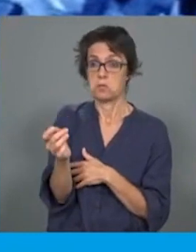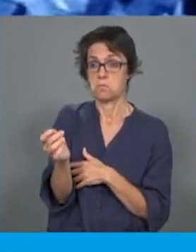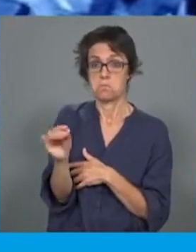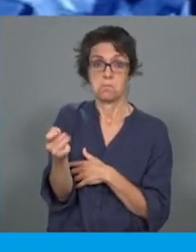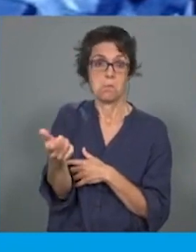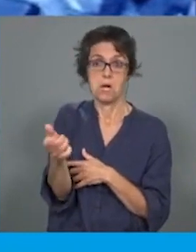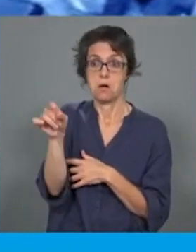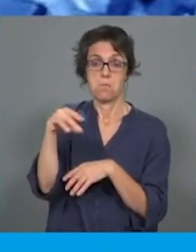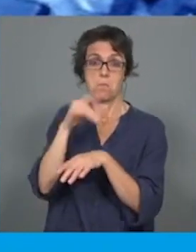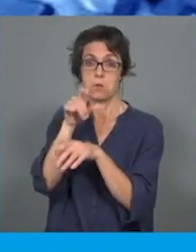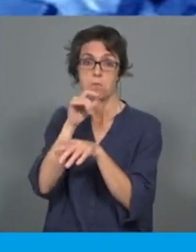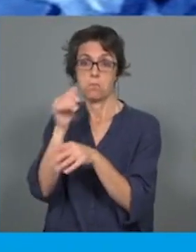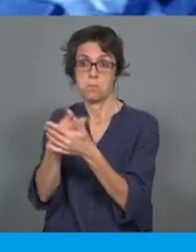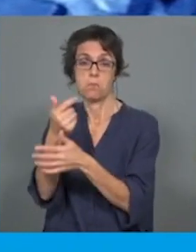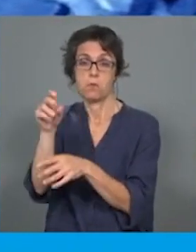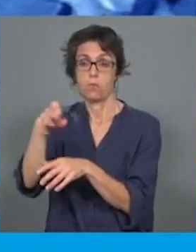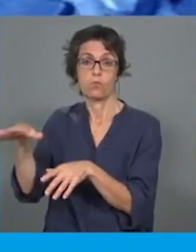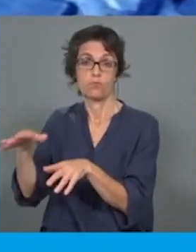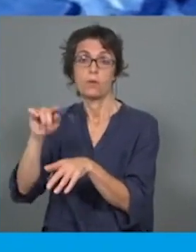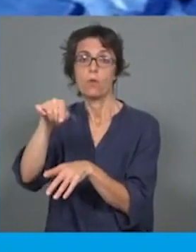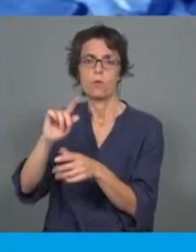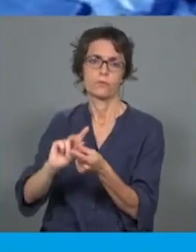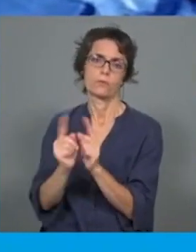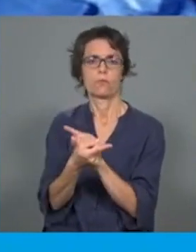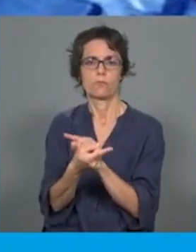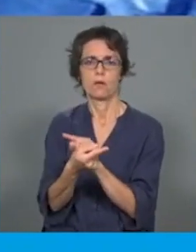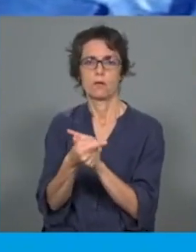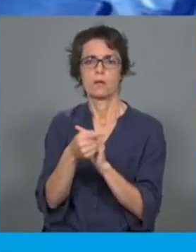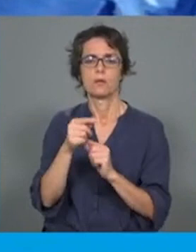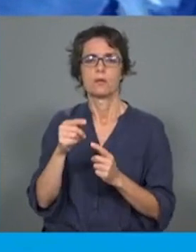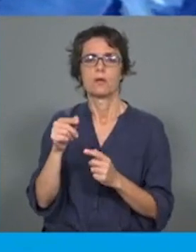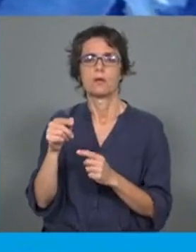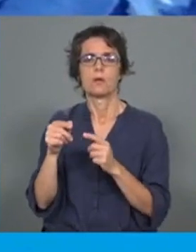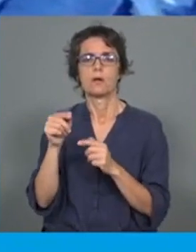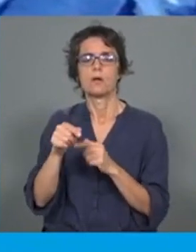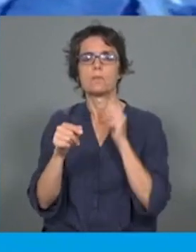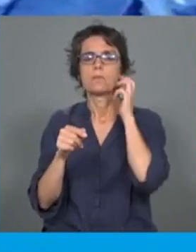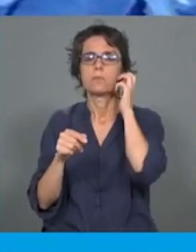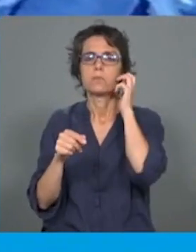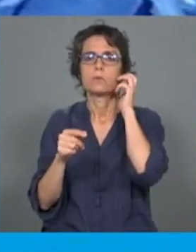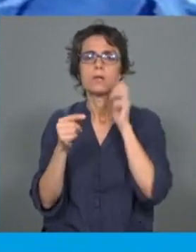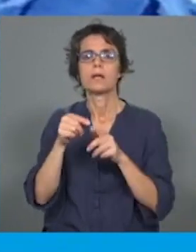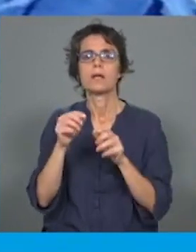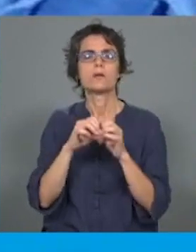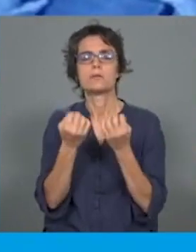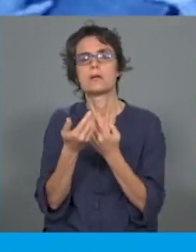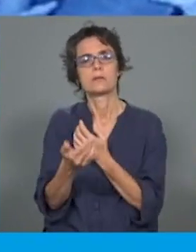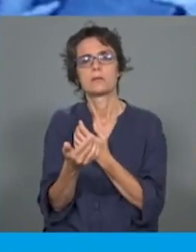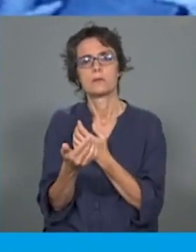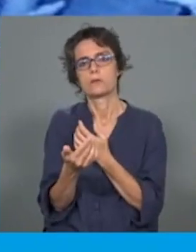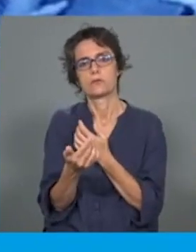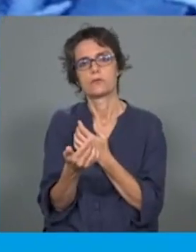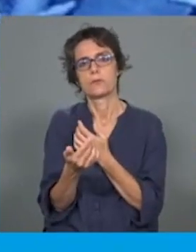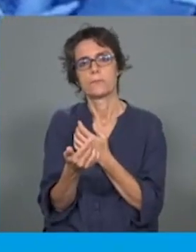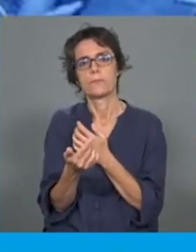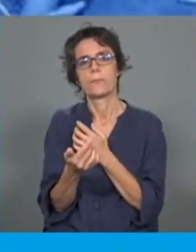morrer nos hospitais, hoje é o inverso. Sim. Portanto, a morte é afastada da casa, precisamente porque a sociedade não está hoje a